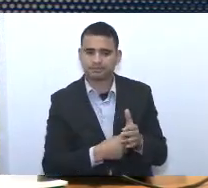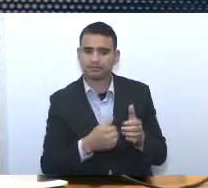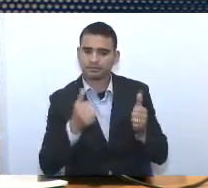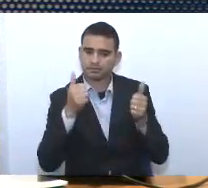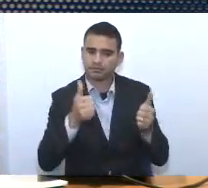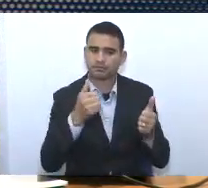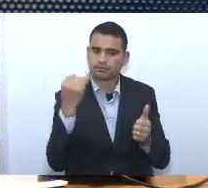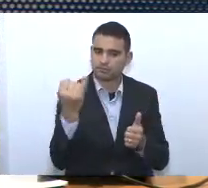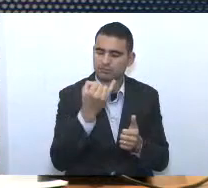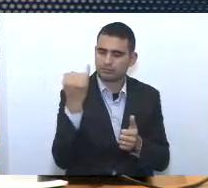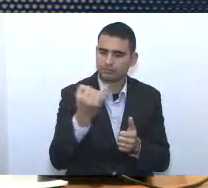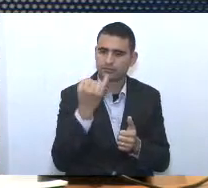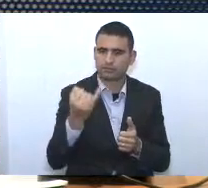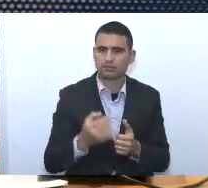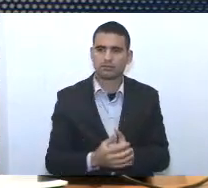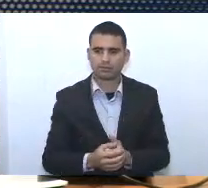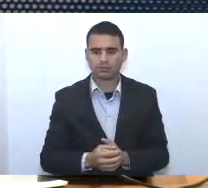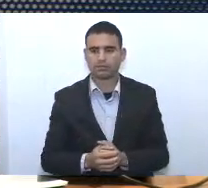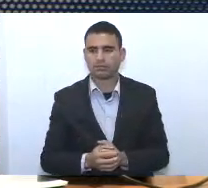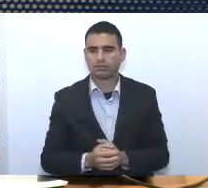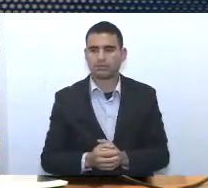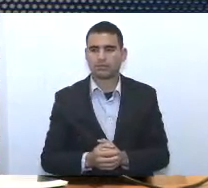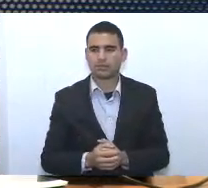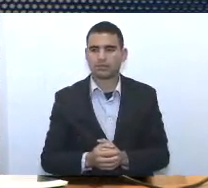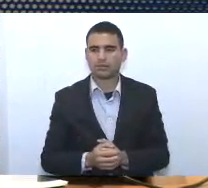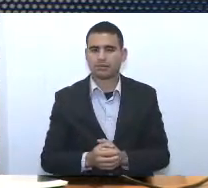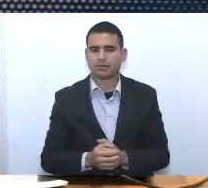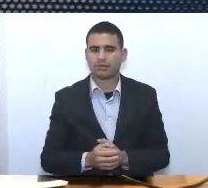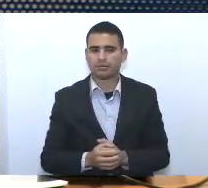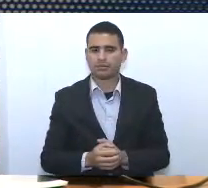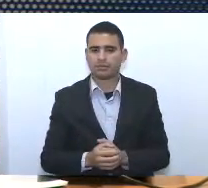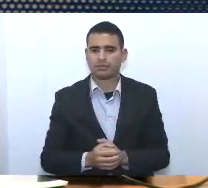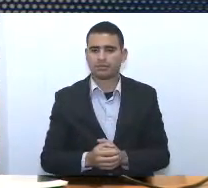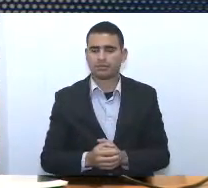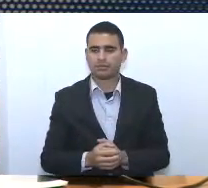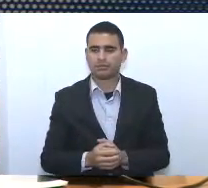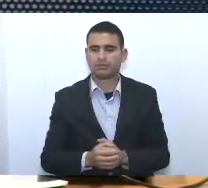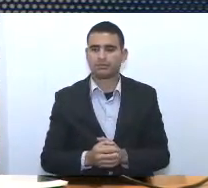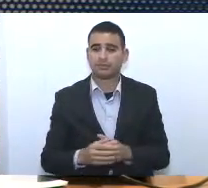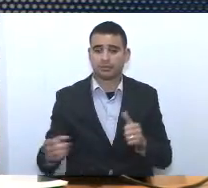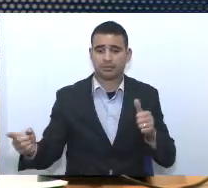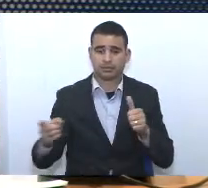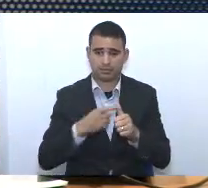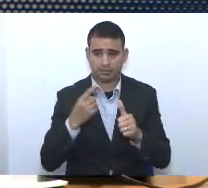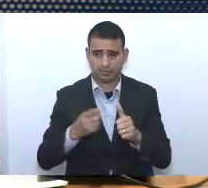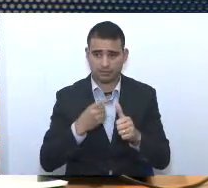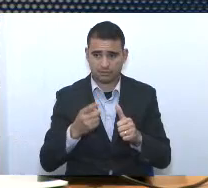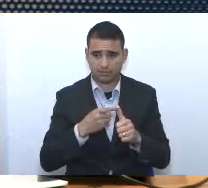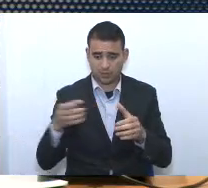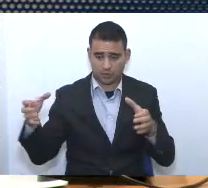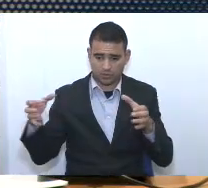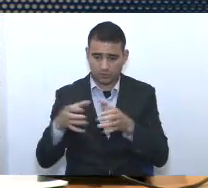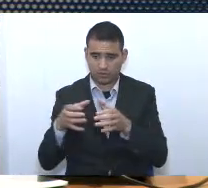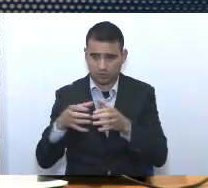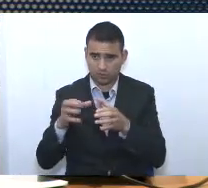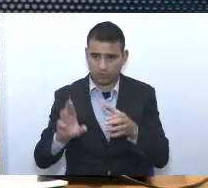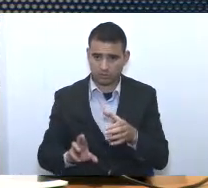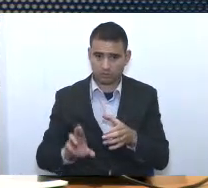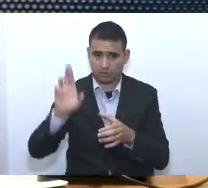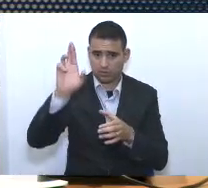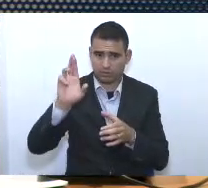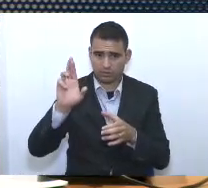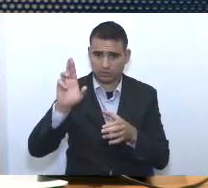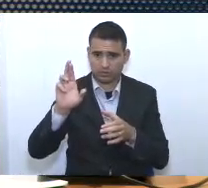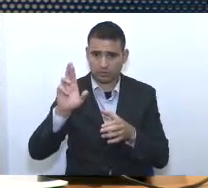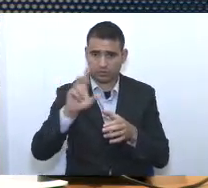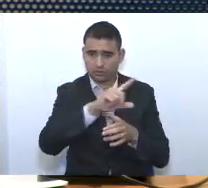Realmente, a partir do primeiro momento em que houve a primeira comissão de moradores do Jardim das